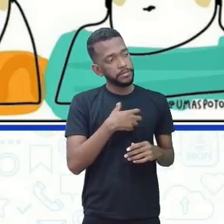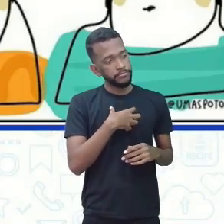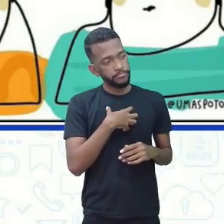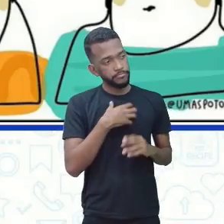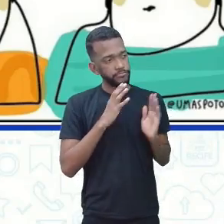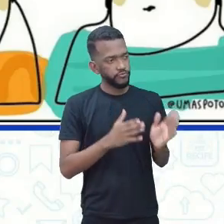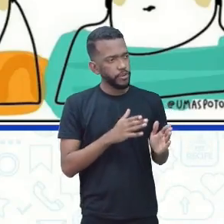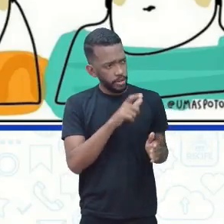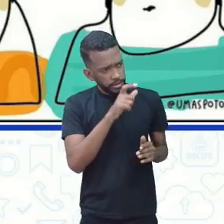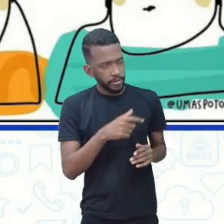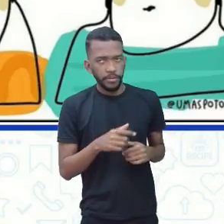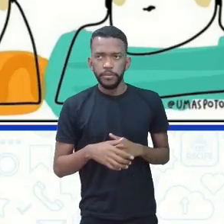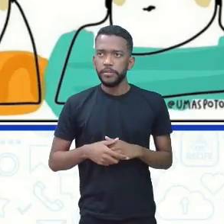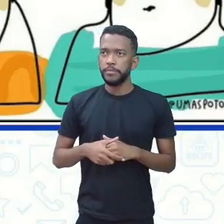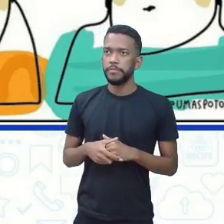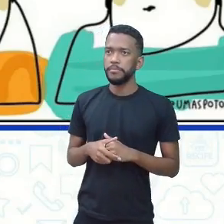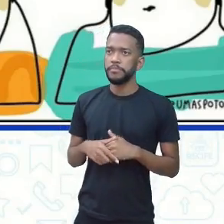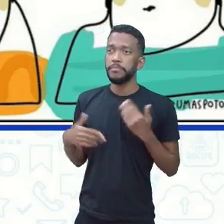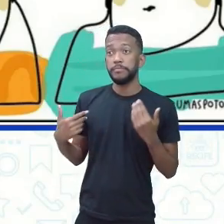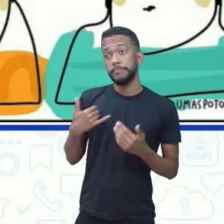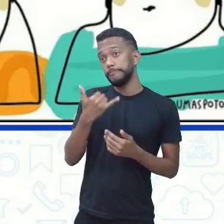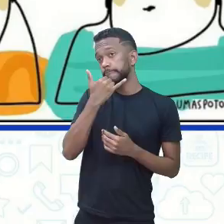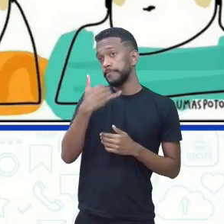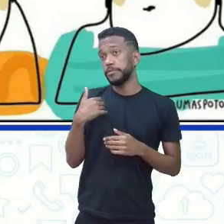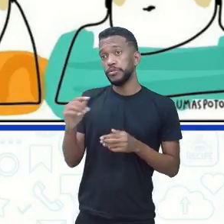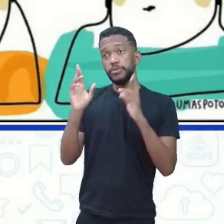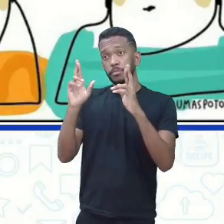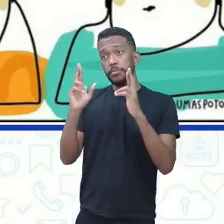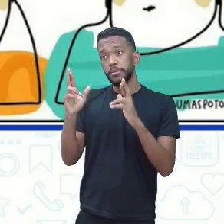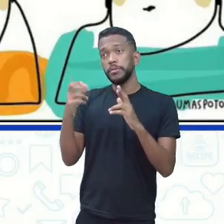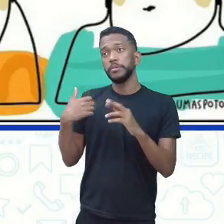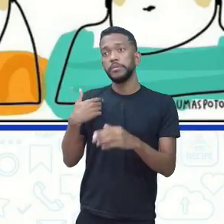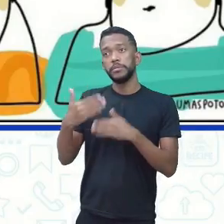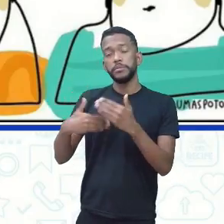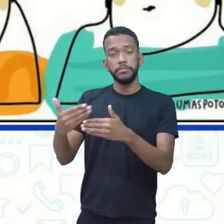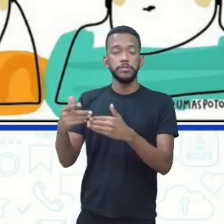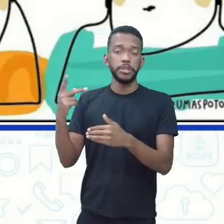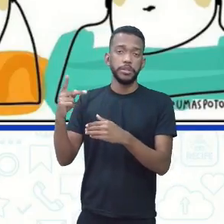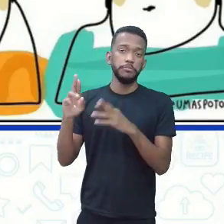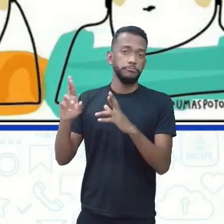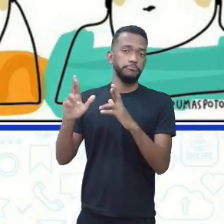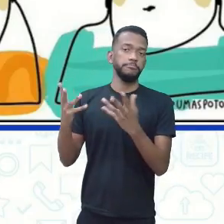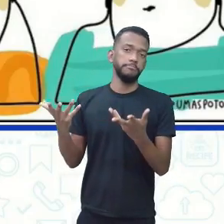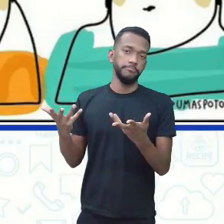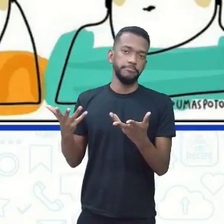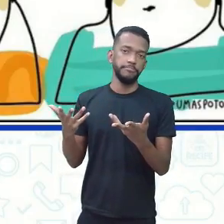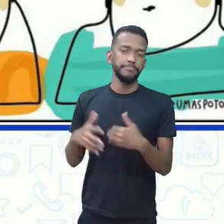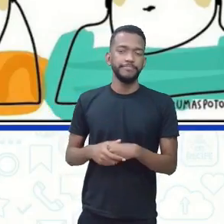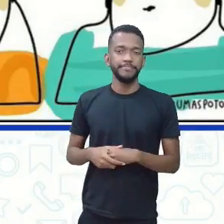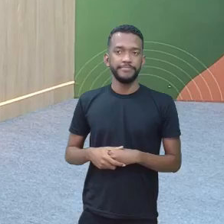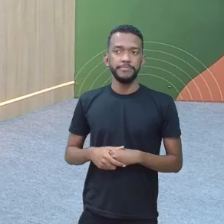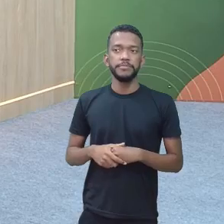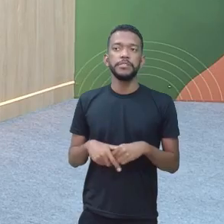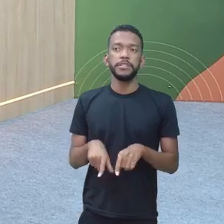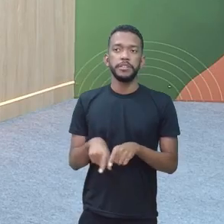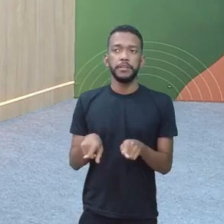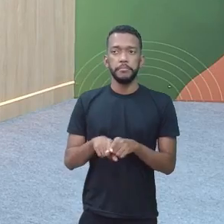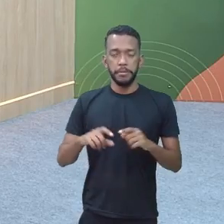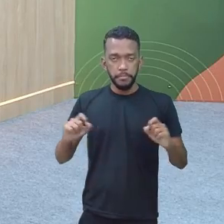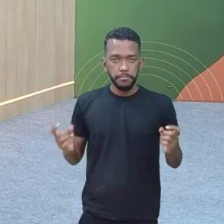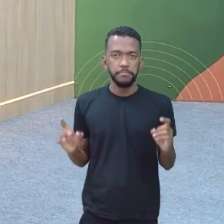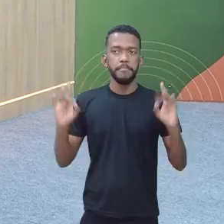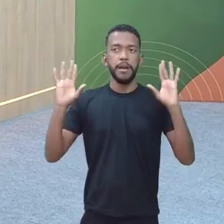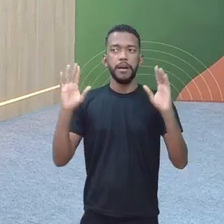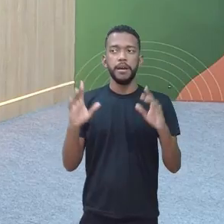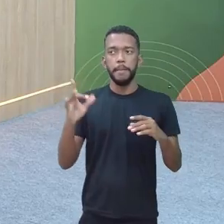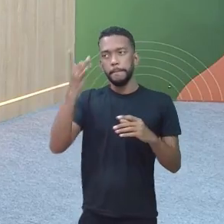fosse. E o outro responde, lamento que você tenha esperado tanto, esperando ser esperado. Então, aqui também é uma quebra de expectativa, mas ao mesmo